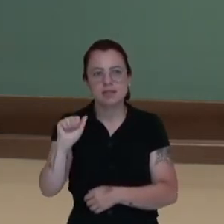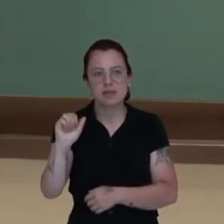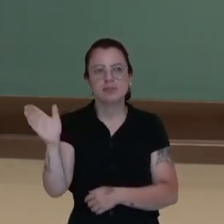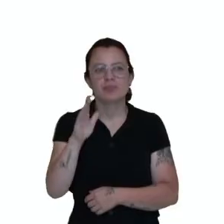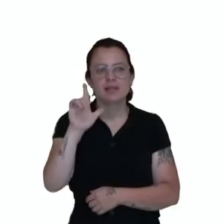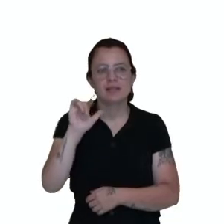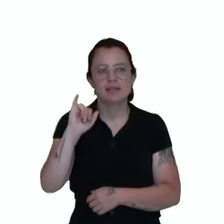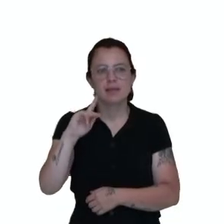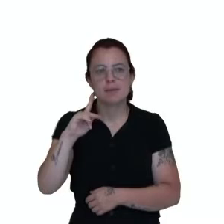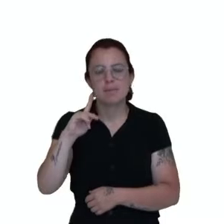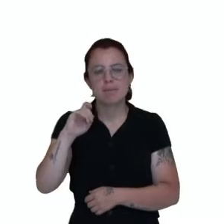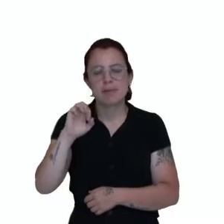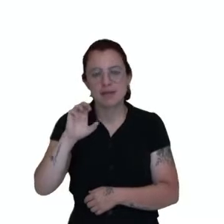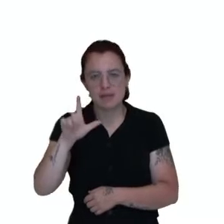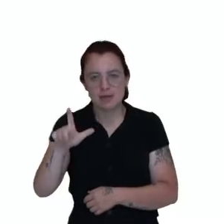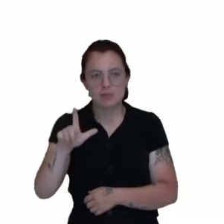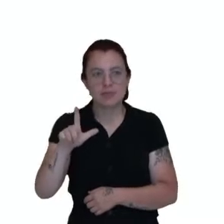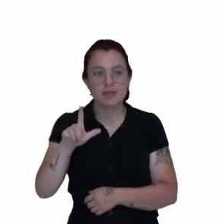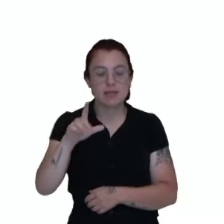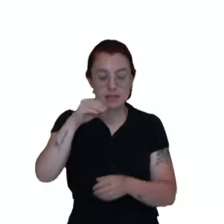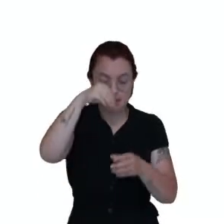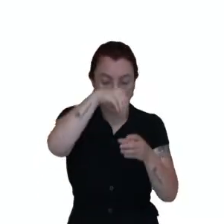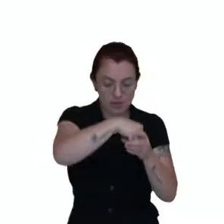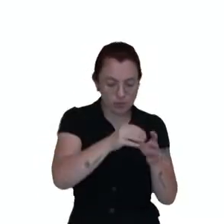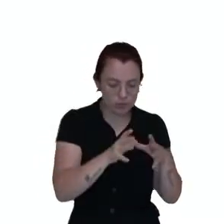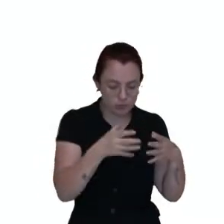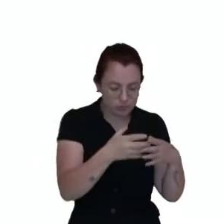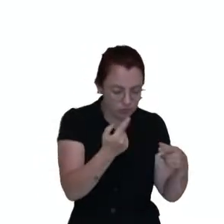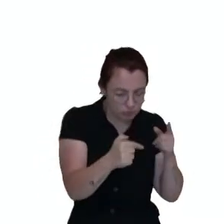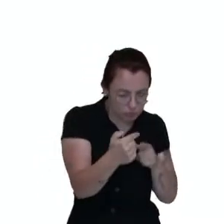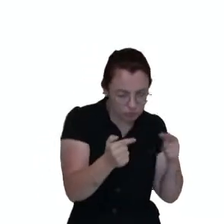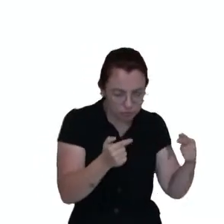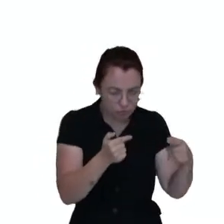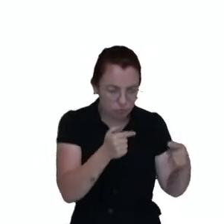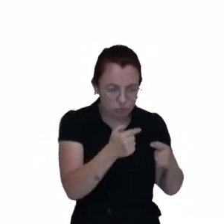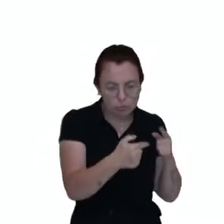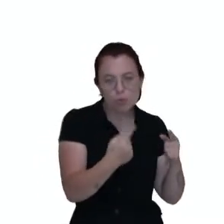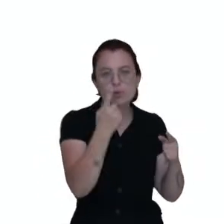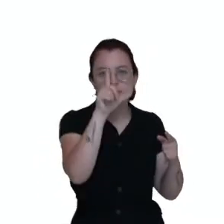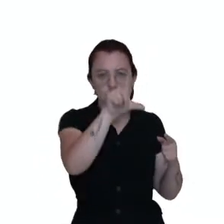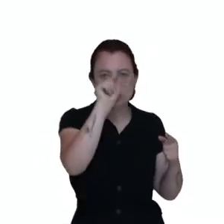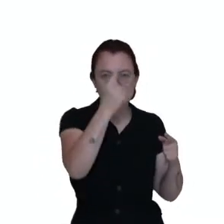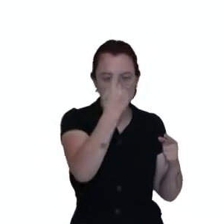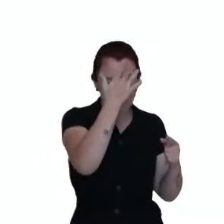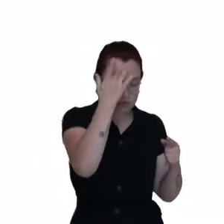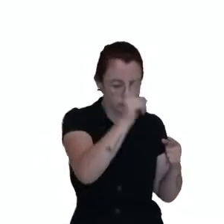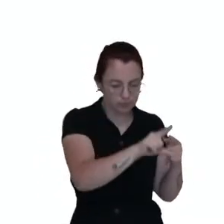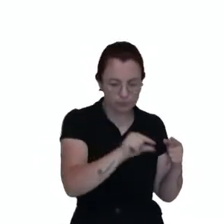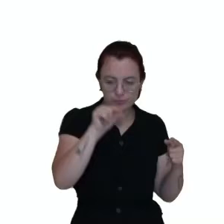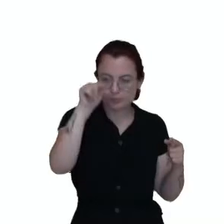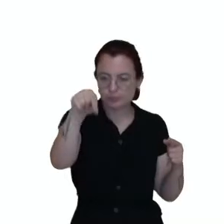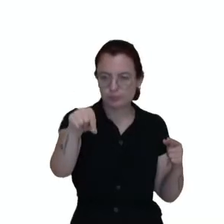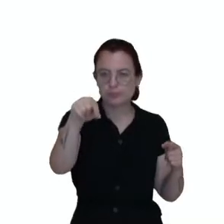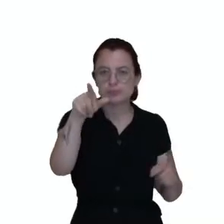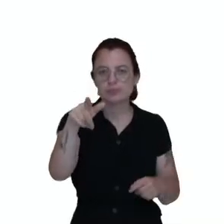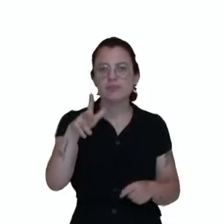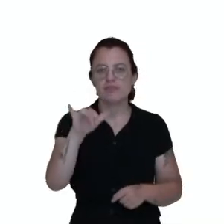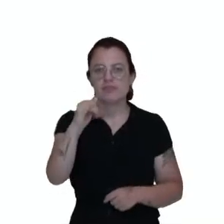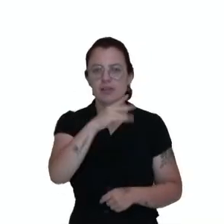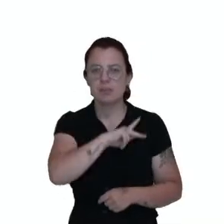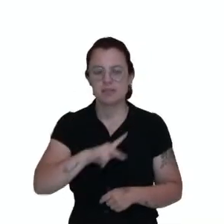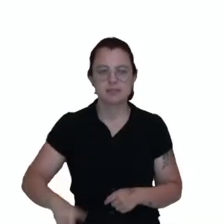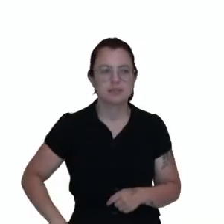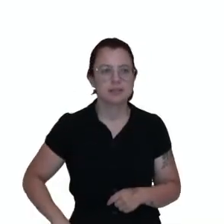E daí, nessa Aliança Liberal, eles vão ter então os seus candidatos. O candidato a presidente da